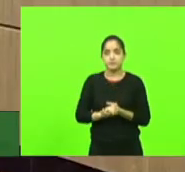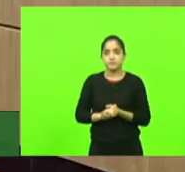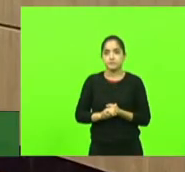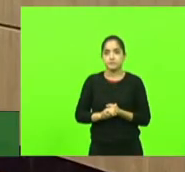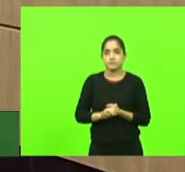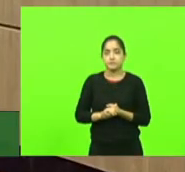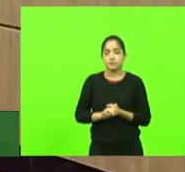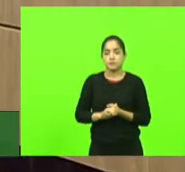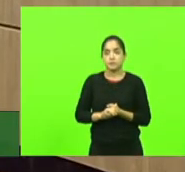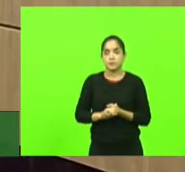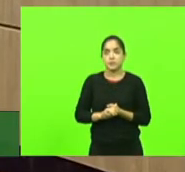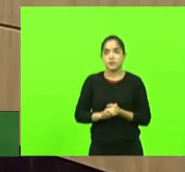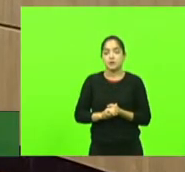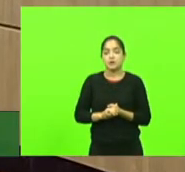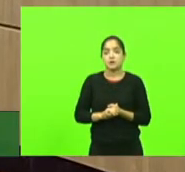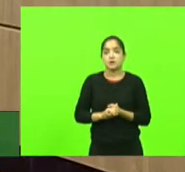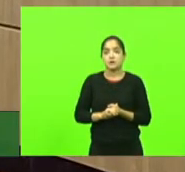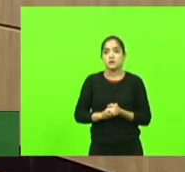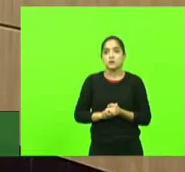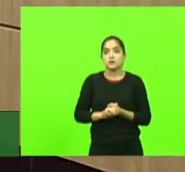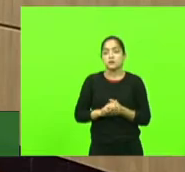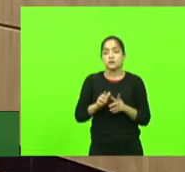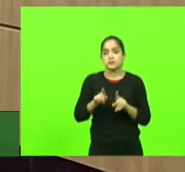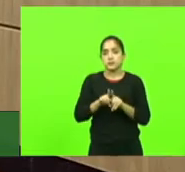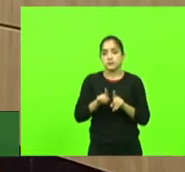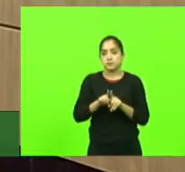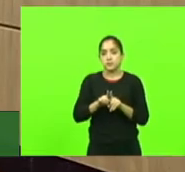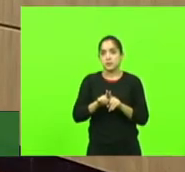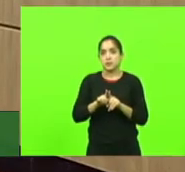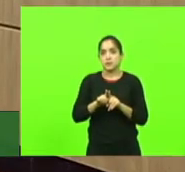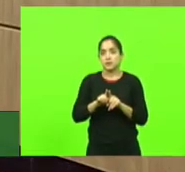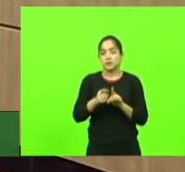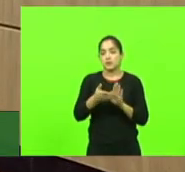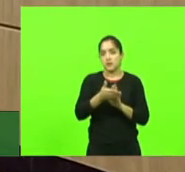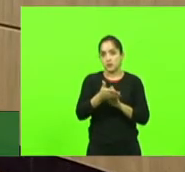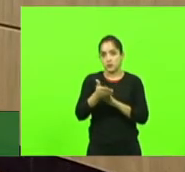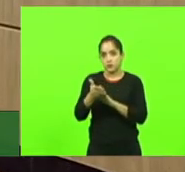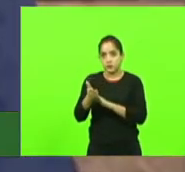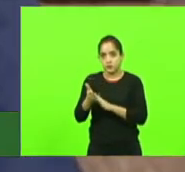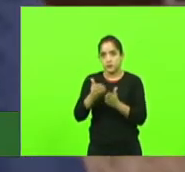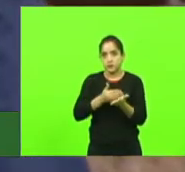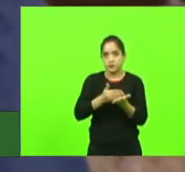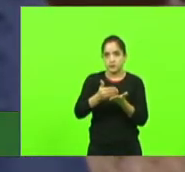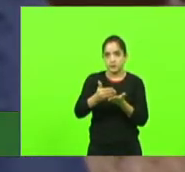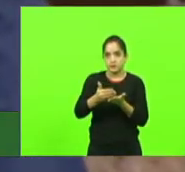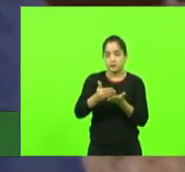senhor presidente, senhoras e senhores parlamentares, eu tenho a elogiar a iniciativa,